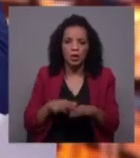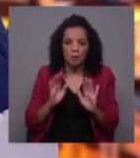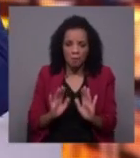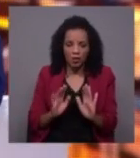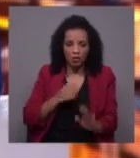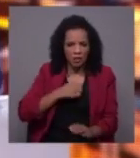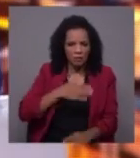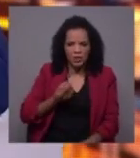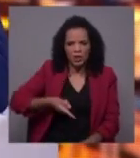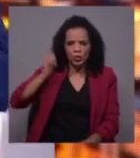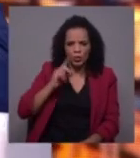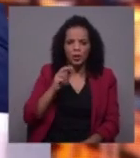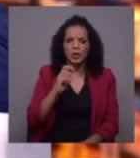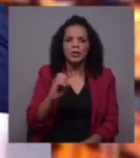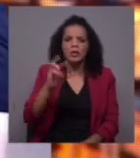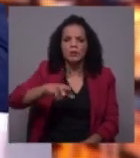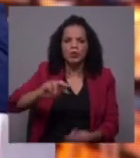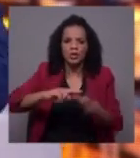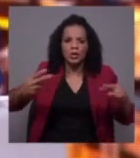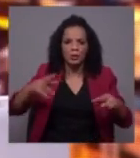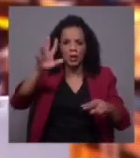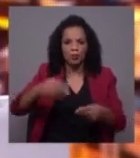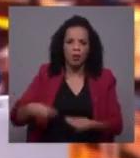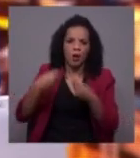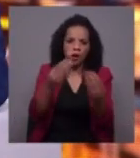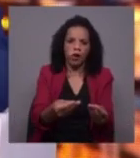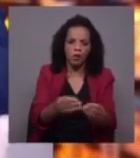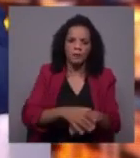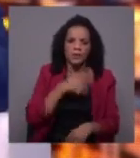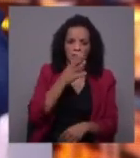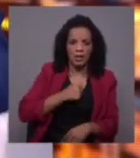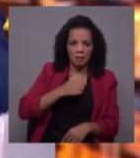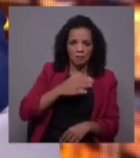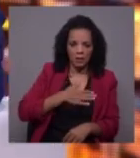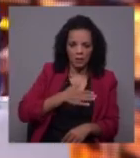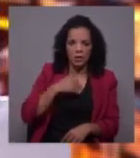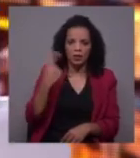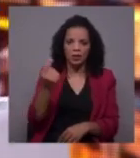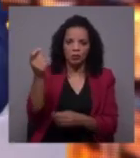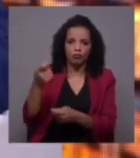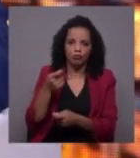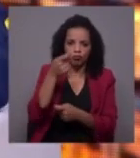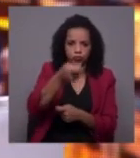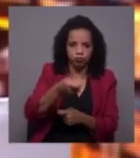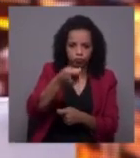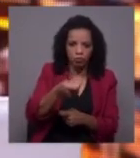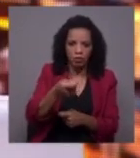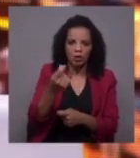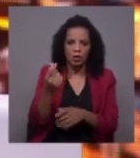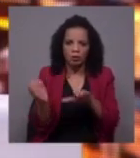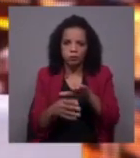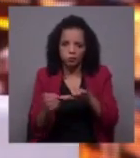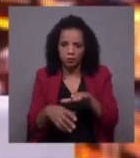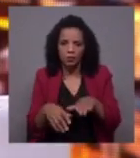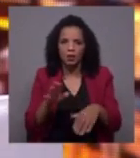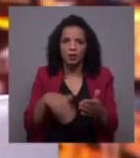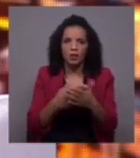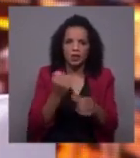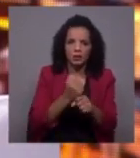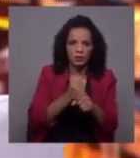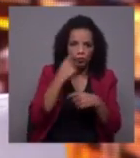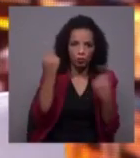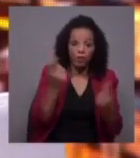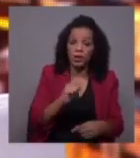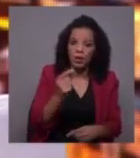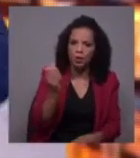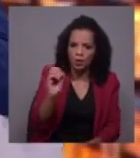com 30 milhões da Câmara Municipal de Lisboa. Portanto, dizer que uma empresa que é subsidiada com estes fundos e dizer que vai dar serviços